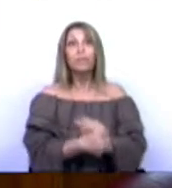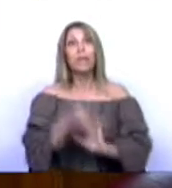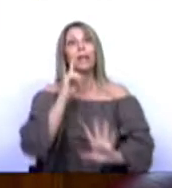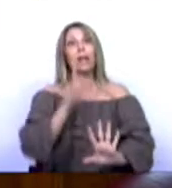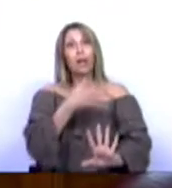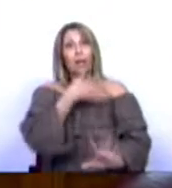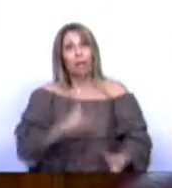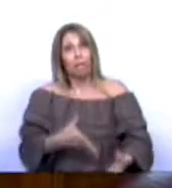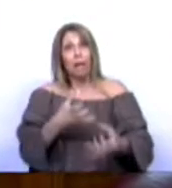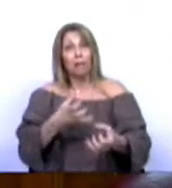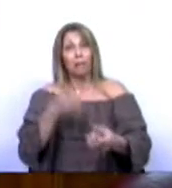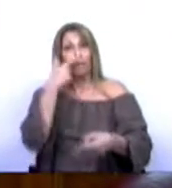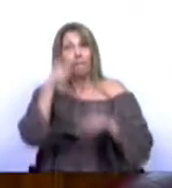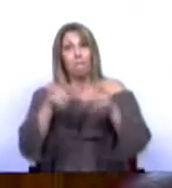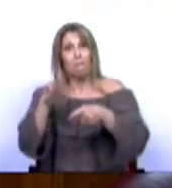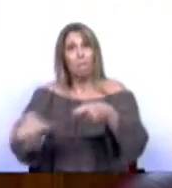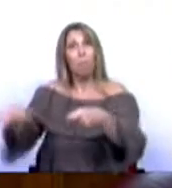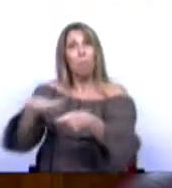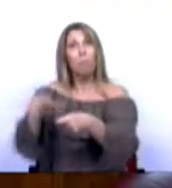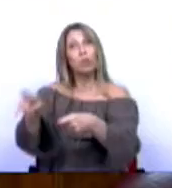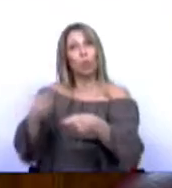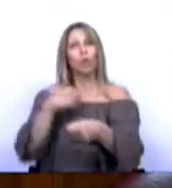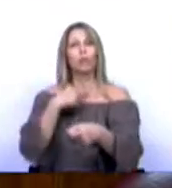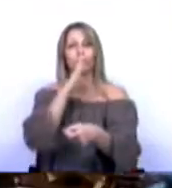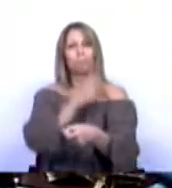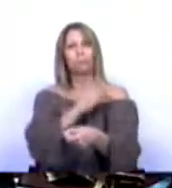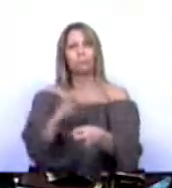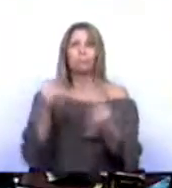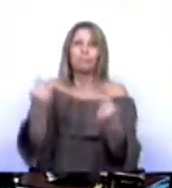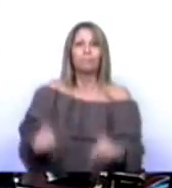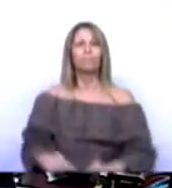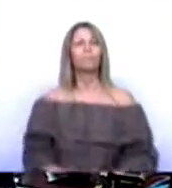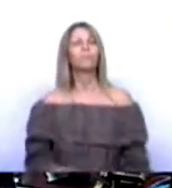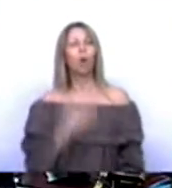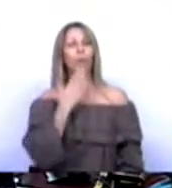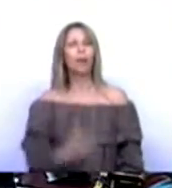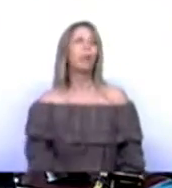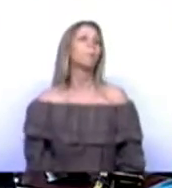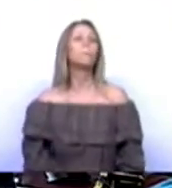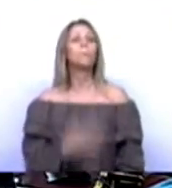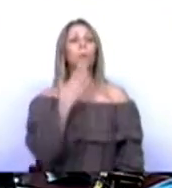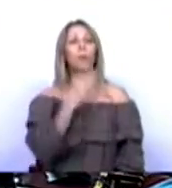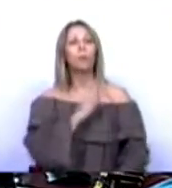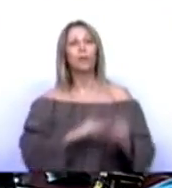do Conde sejam realizadas. Obrigado. Muito obrigado, Sr. Deputado.